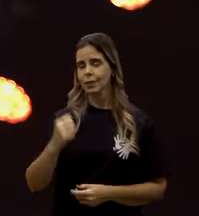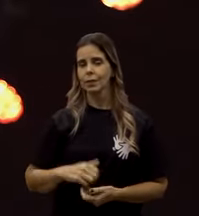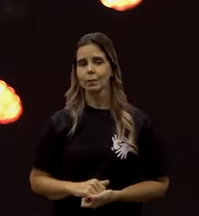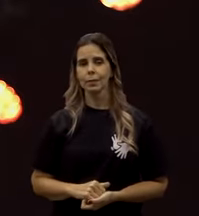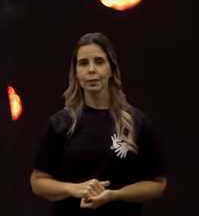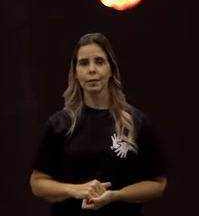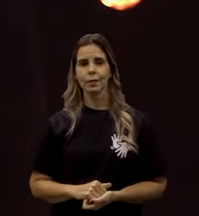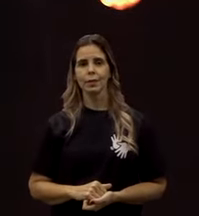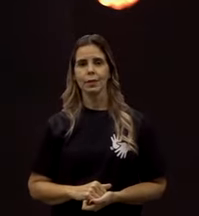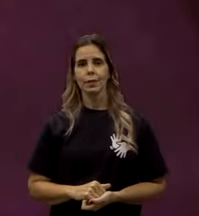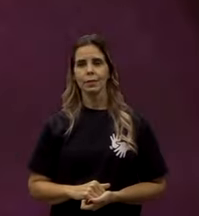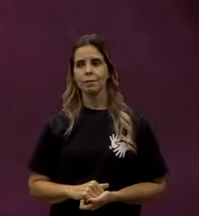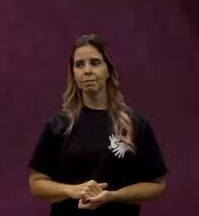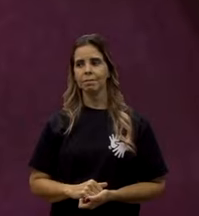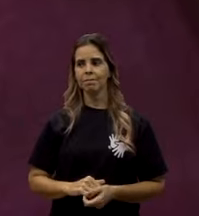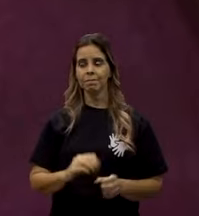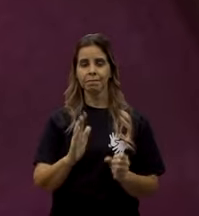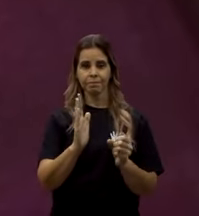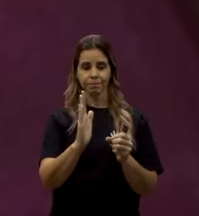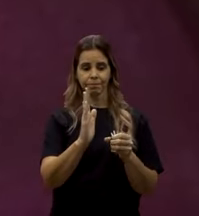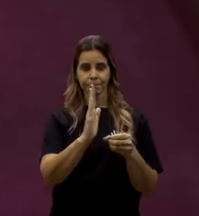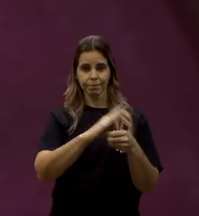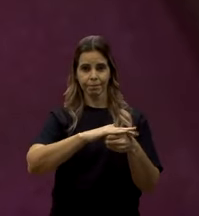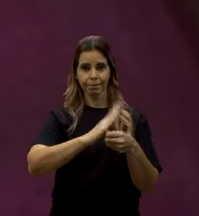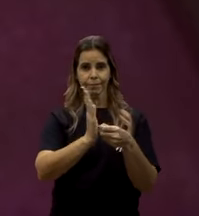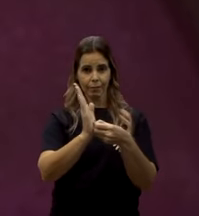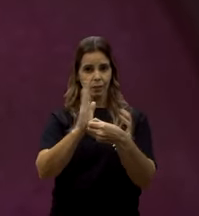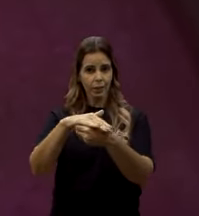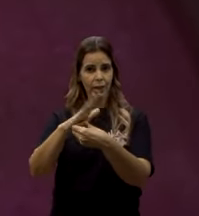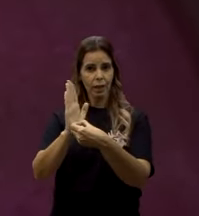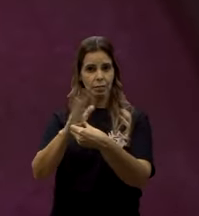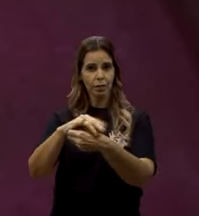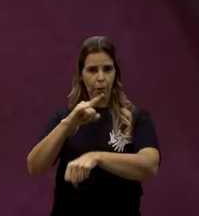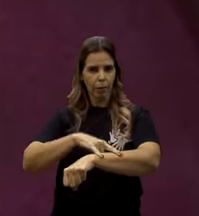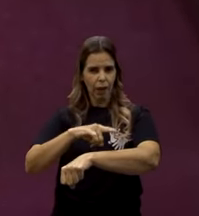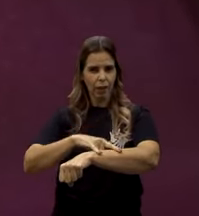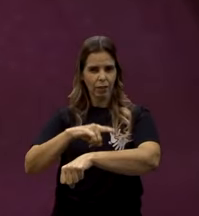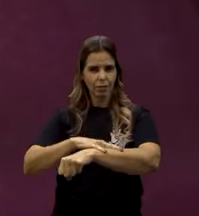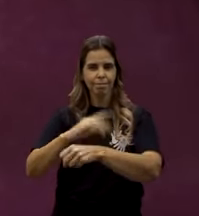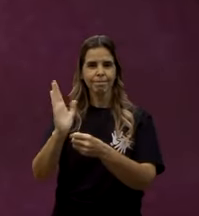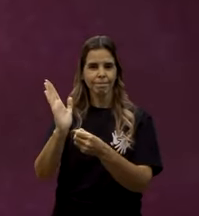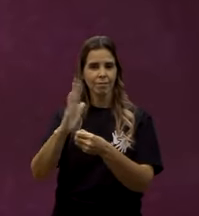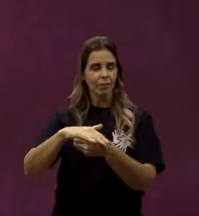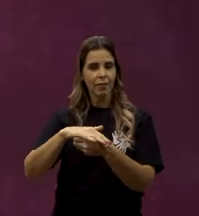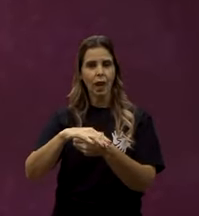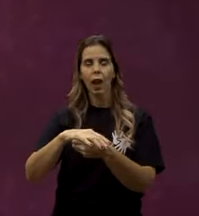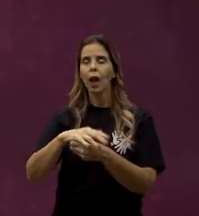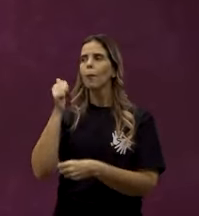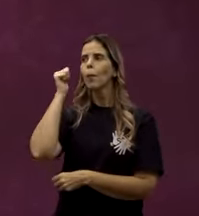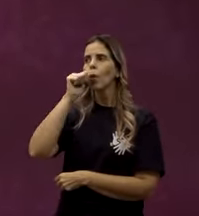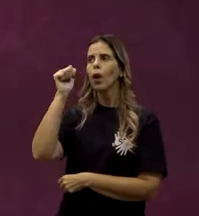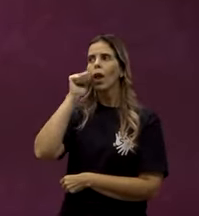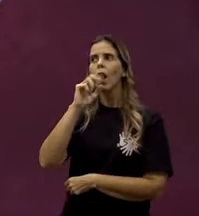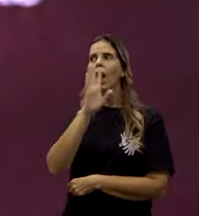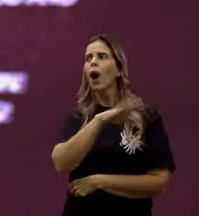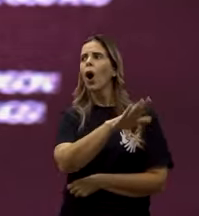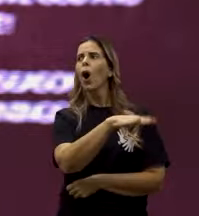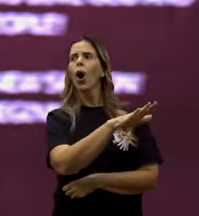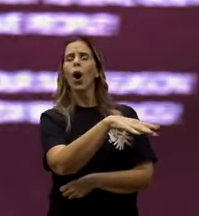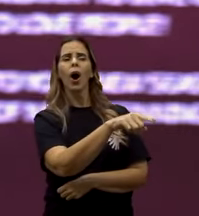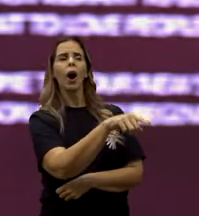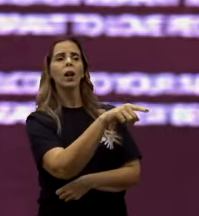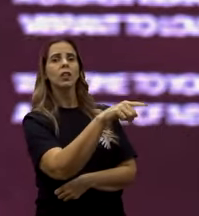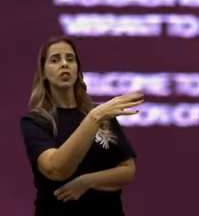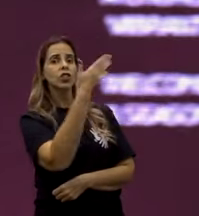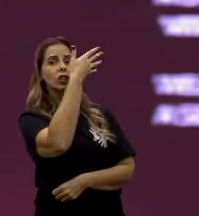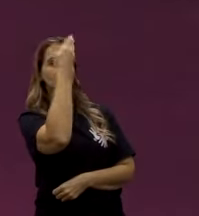E por que que a mulher cisma né olha a tampa do vaso o cara fala assim eu já sei eu esqueço não sei